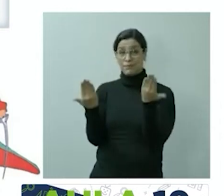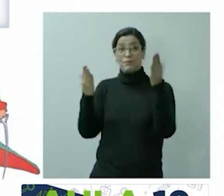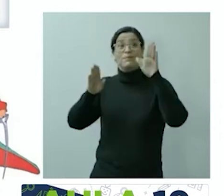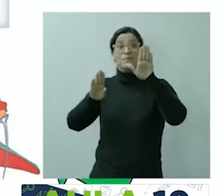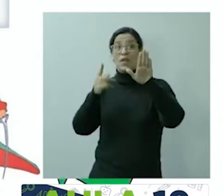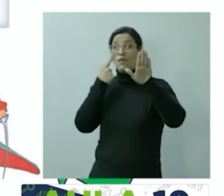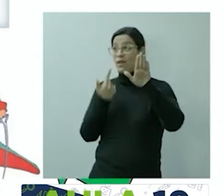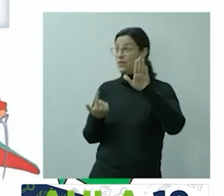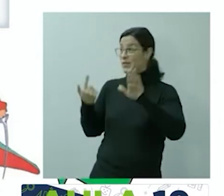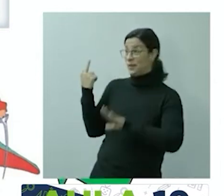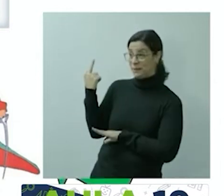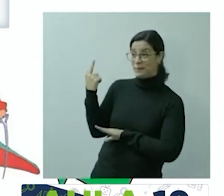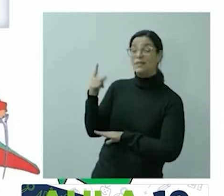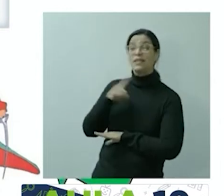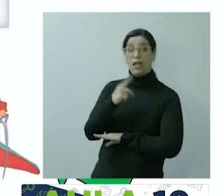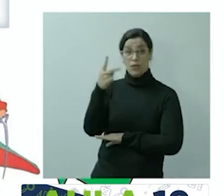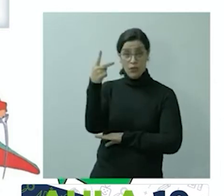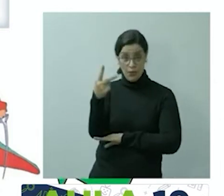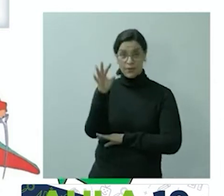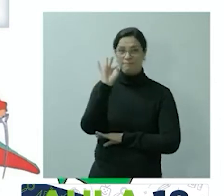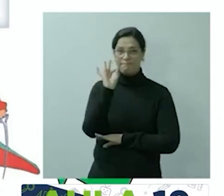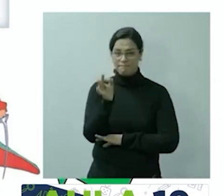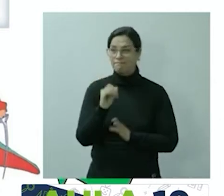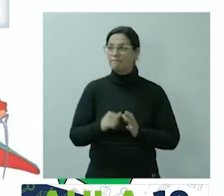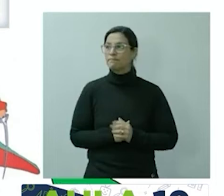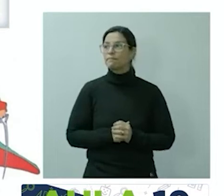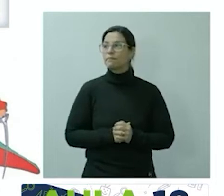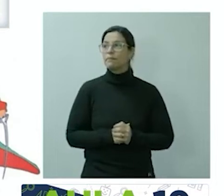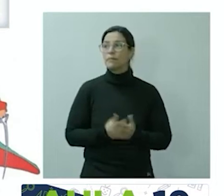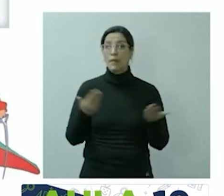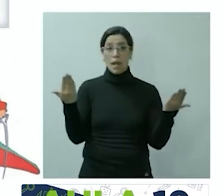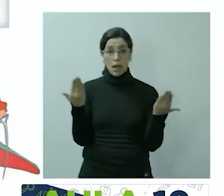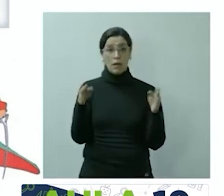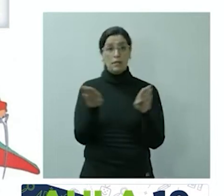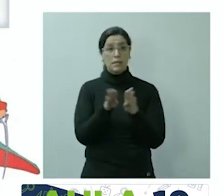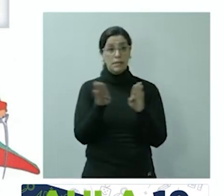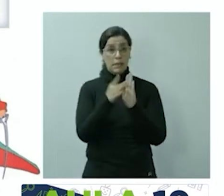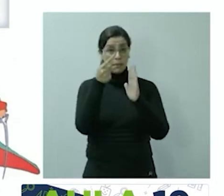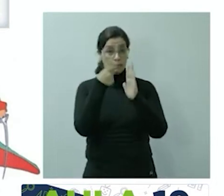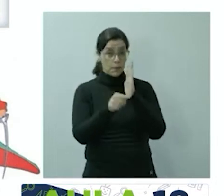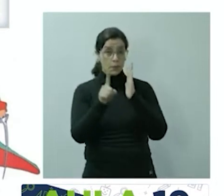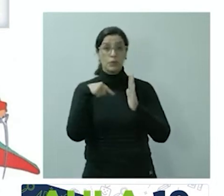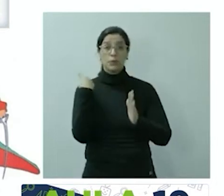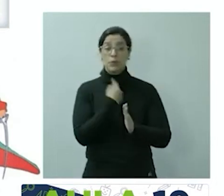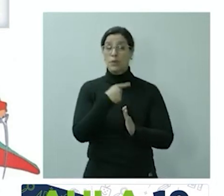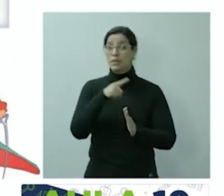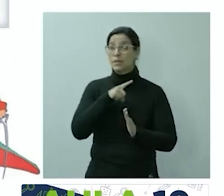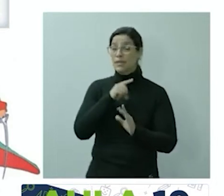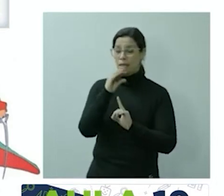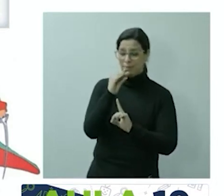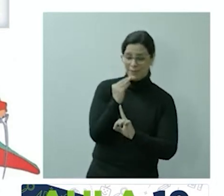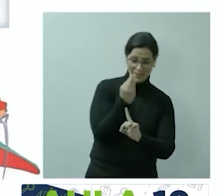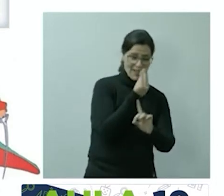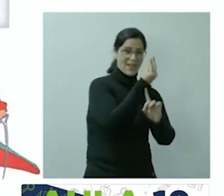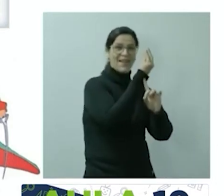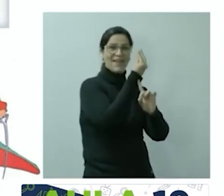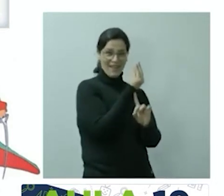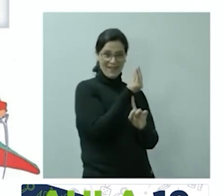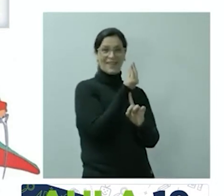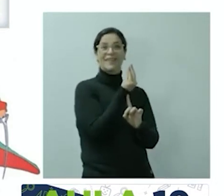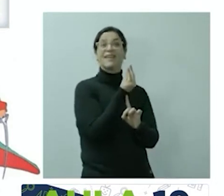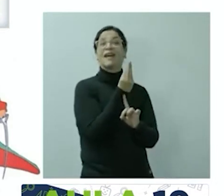aqui, não é mesmo? Muito bem. E, por último, a